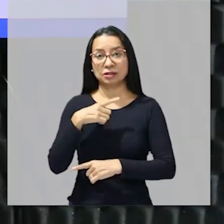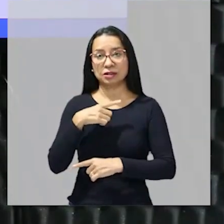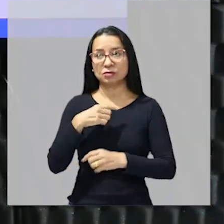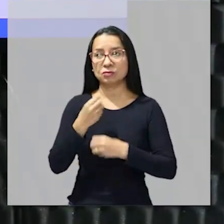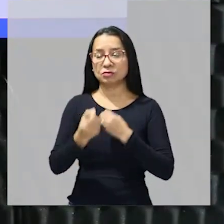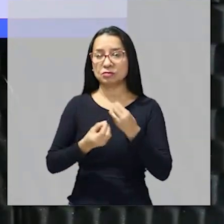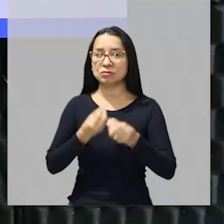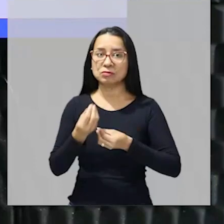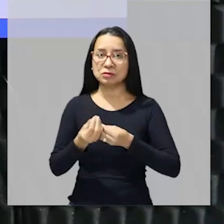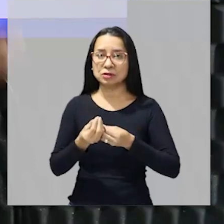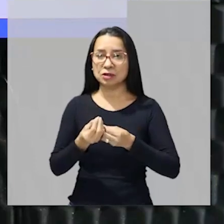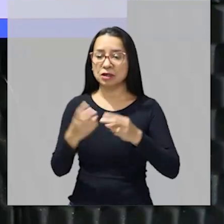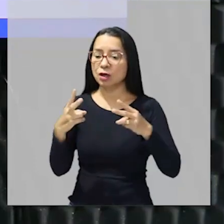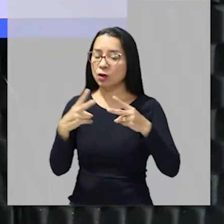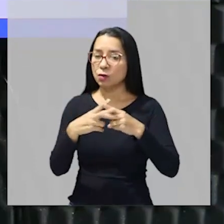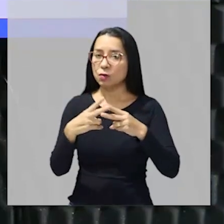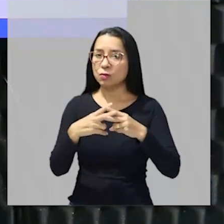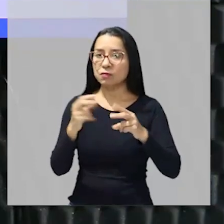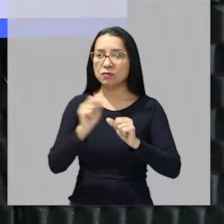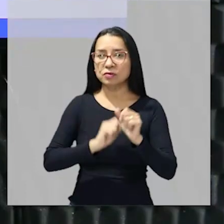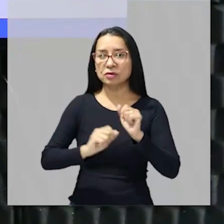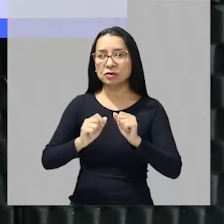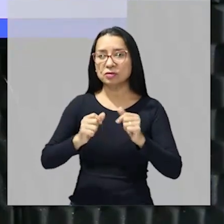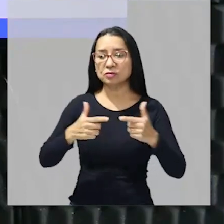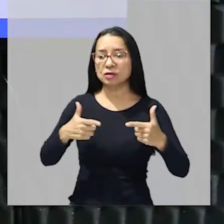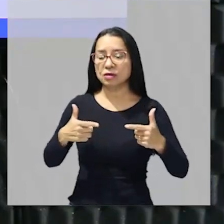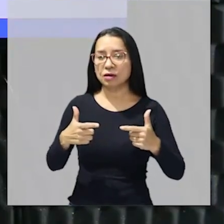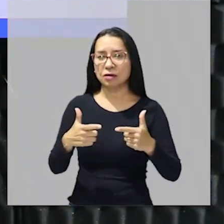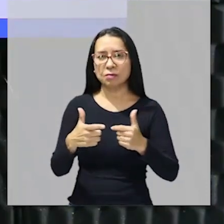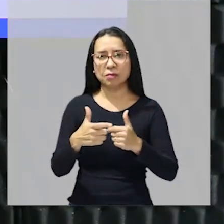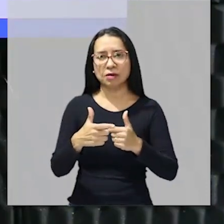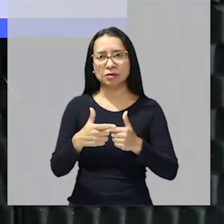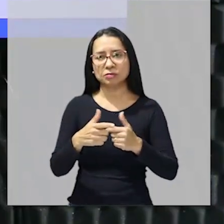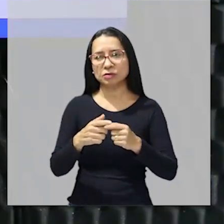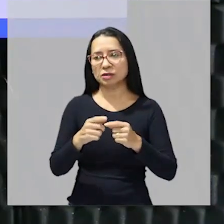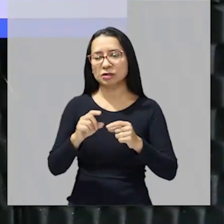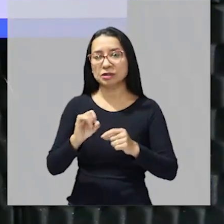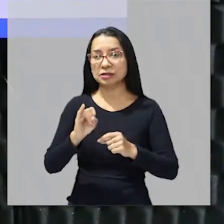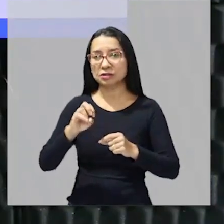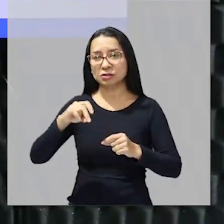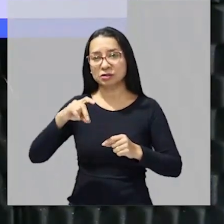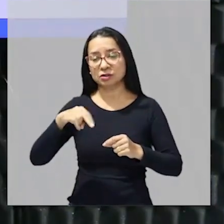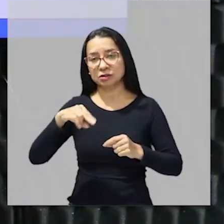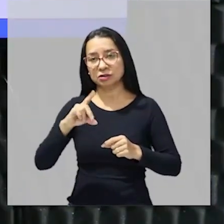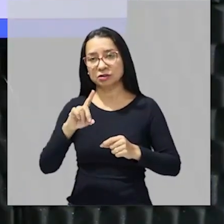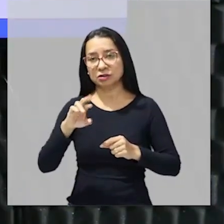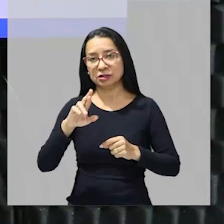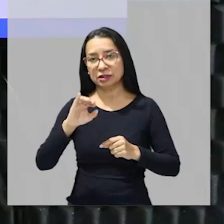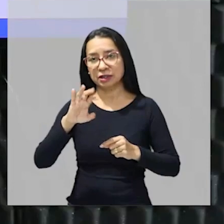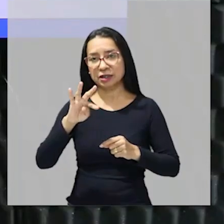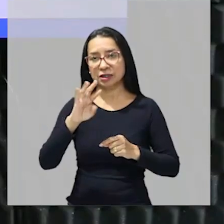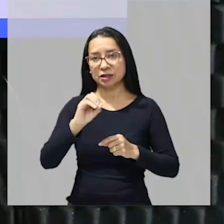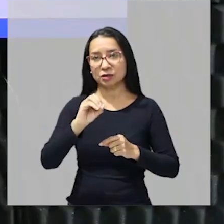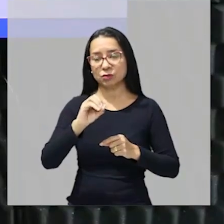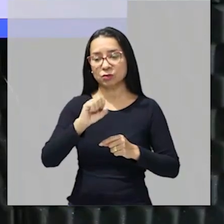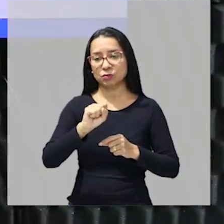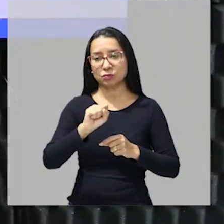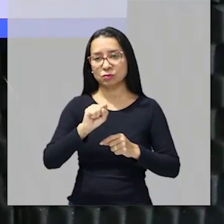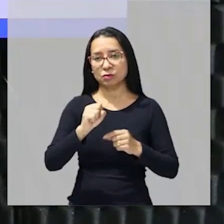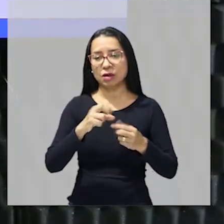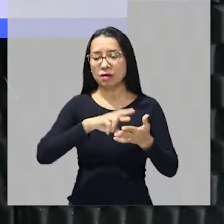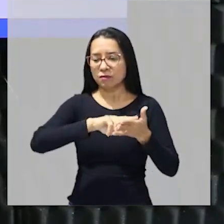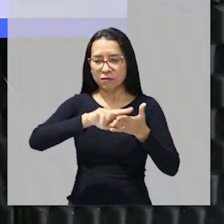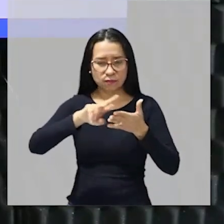indiretos. A Guerra da Coreia, a Guerra do Vietnã, Irã e Iraque. São alguns dos